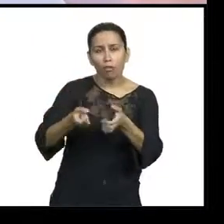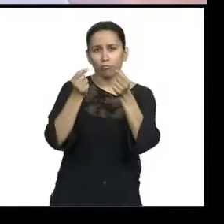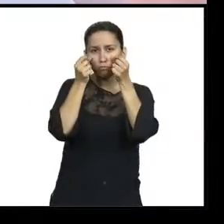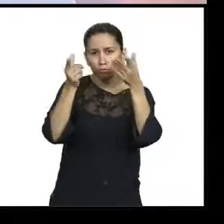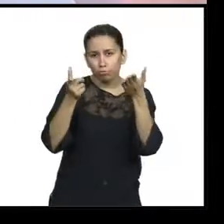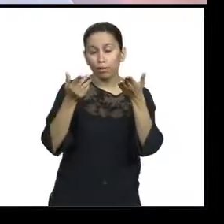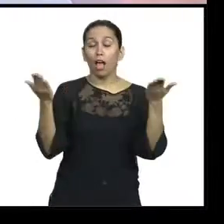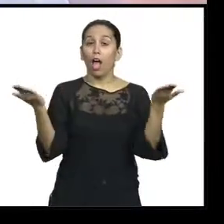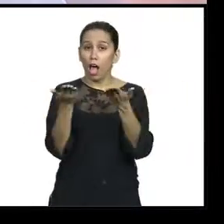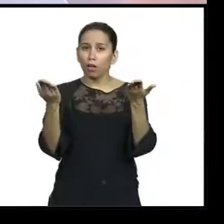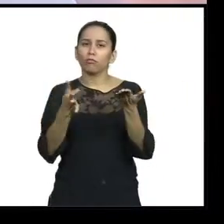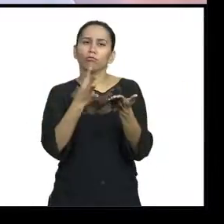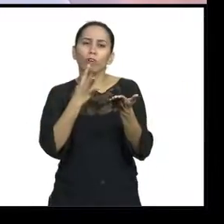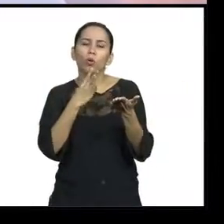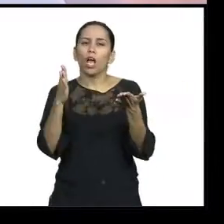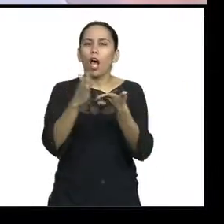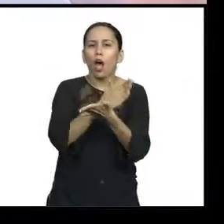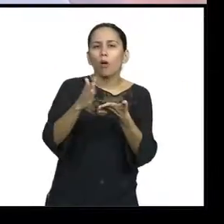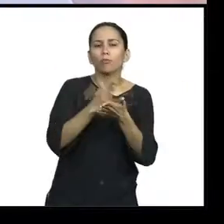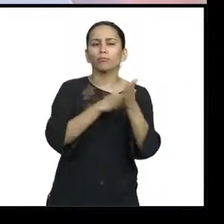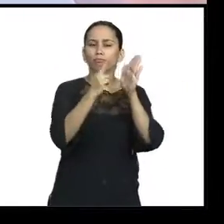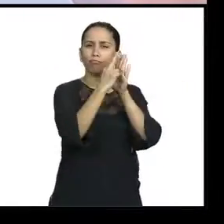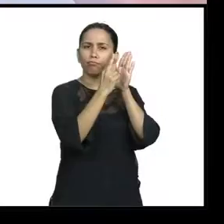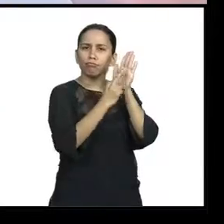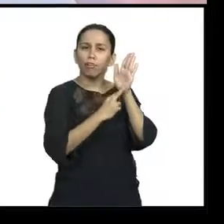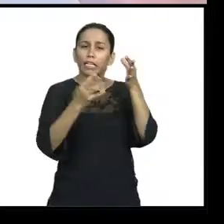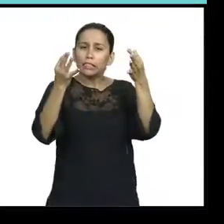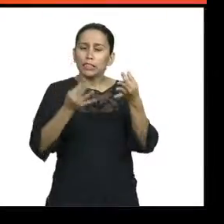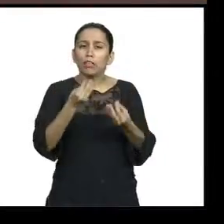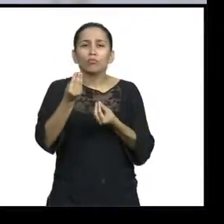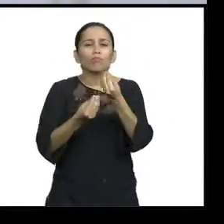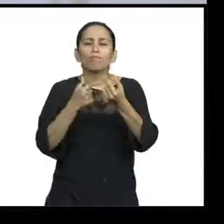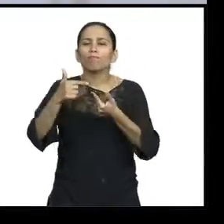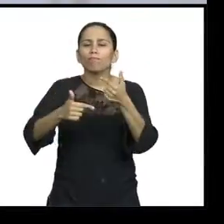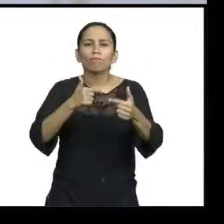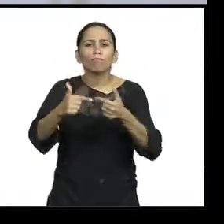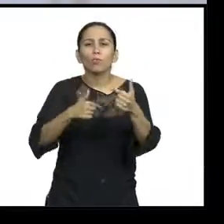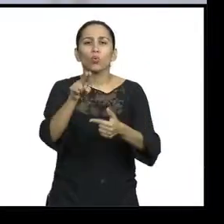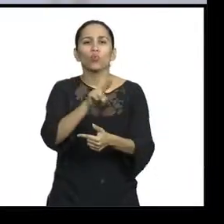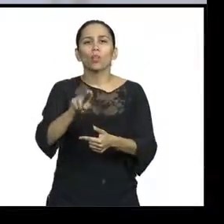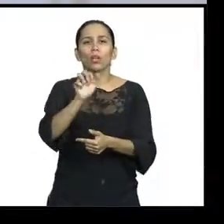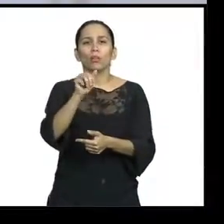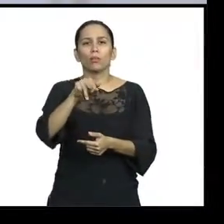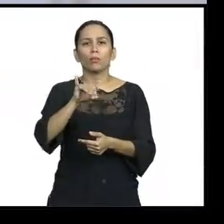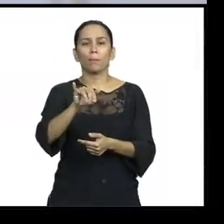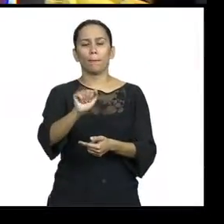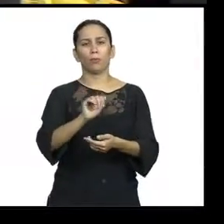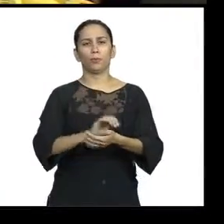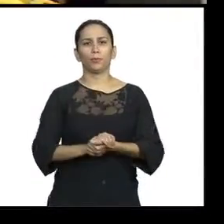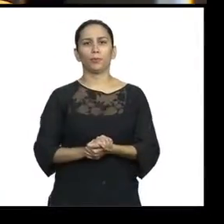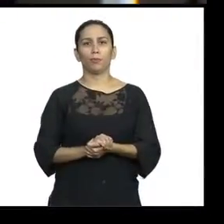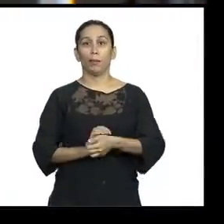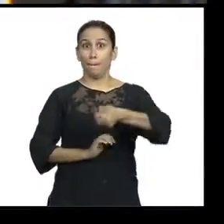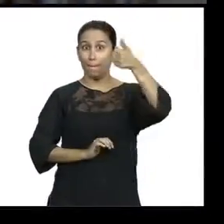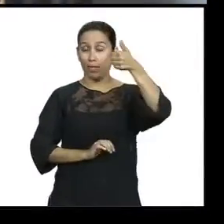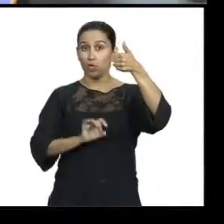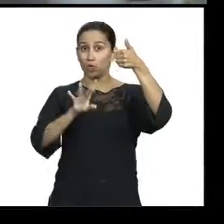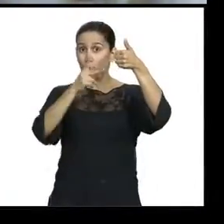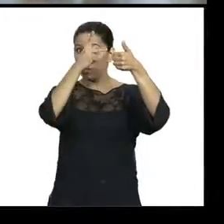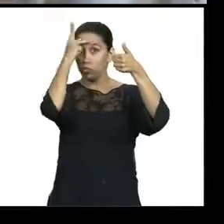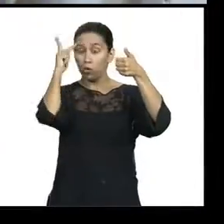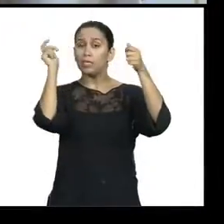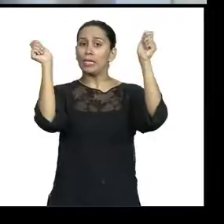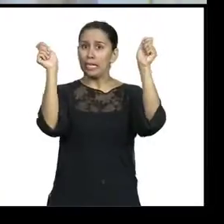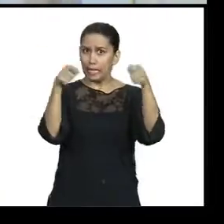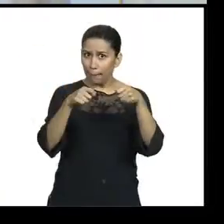cuidados essenciais em relação ao sistema de refrigeração por amônia. Em primeiro lugar, somente trabalhadores capacitados e